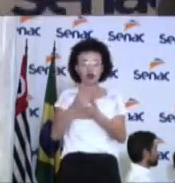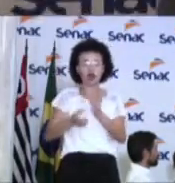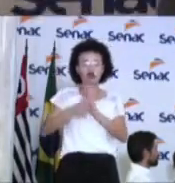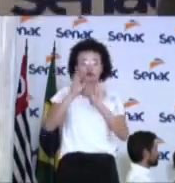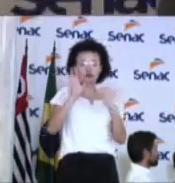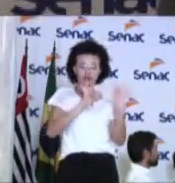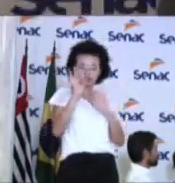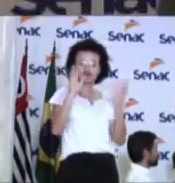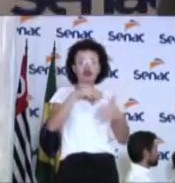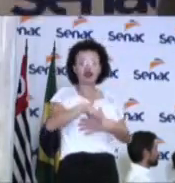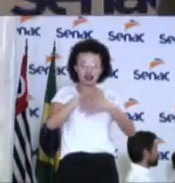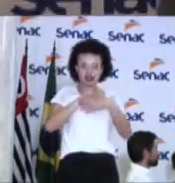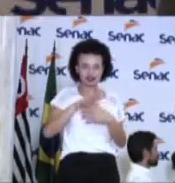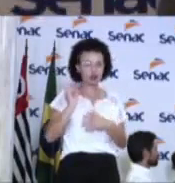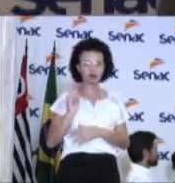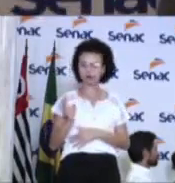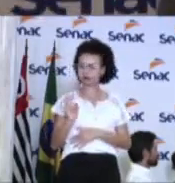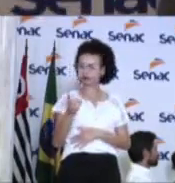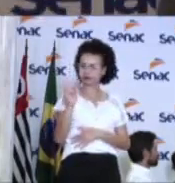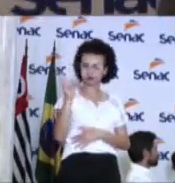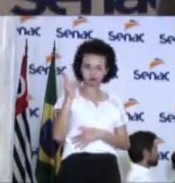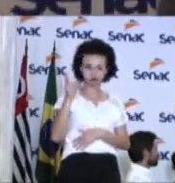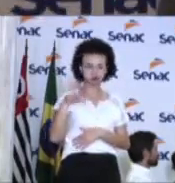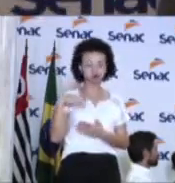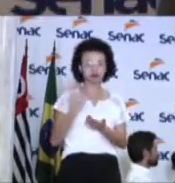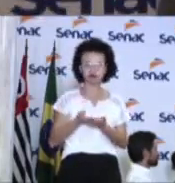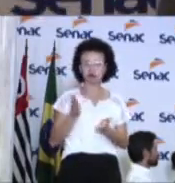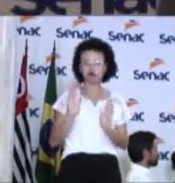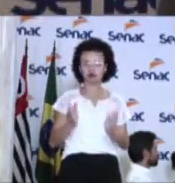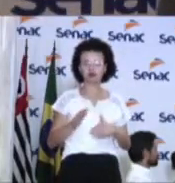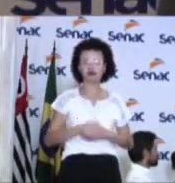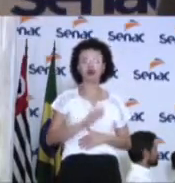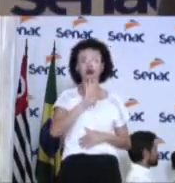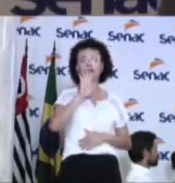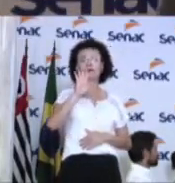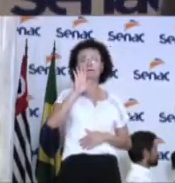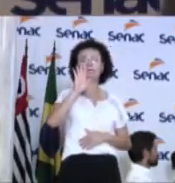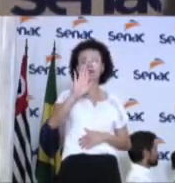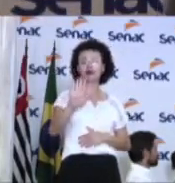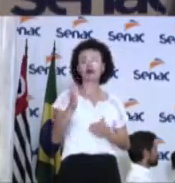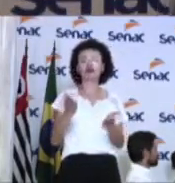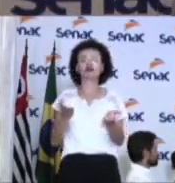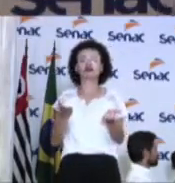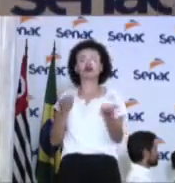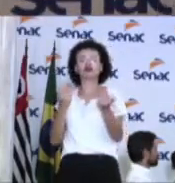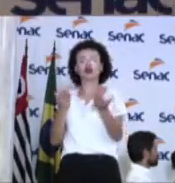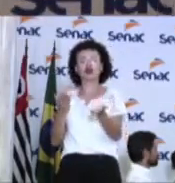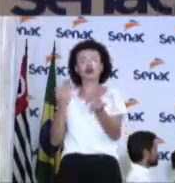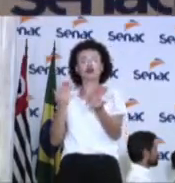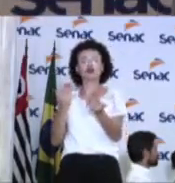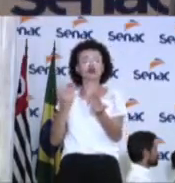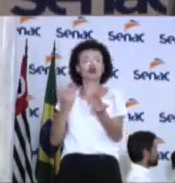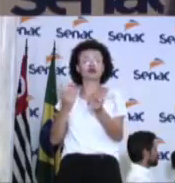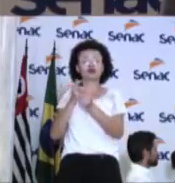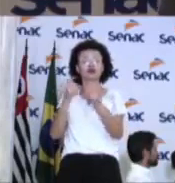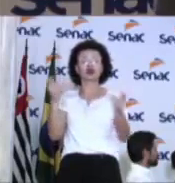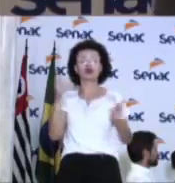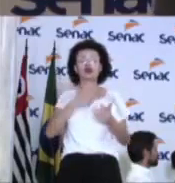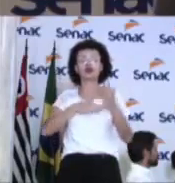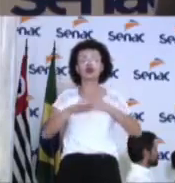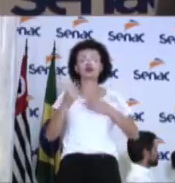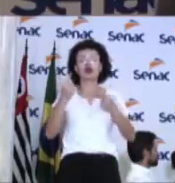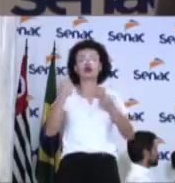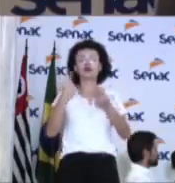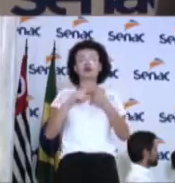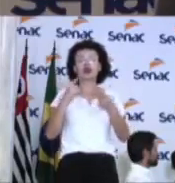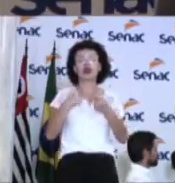projeto. E o que aconteceu é que ela foi perdendo relevância com os jovens, porque era uma marca muito tradicional,